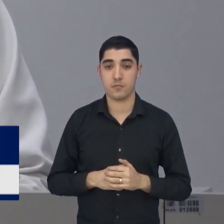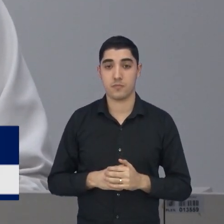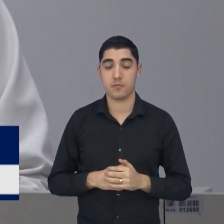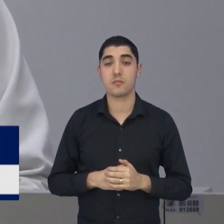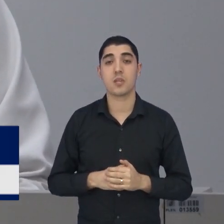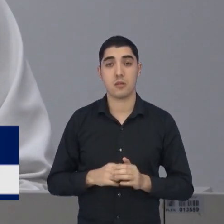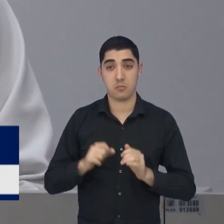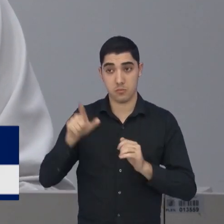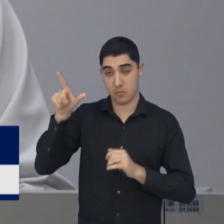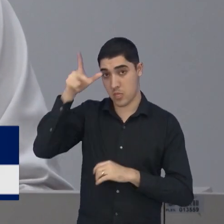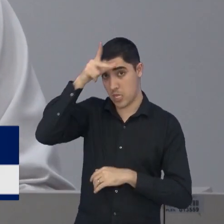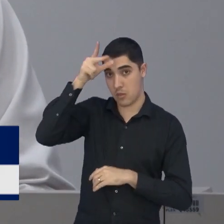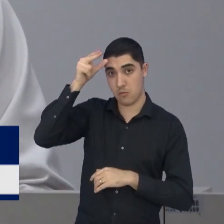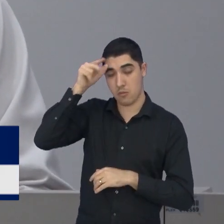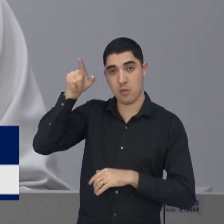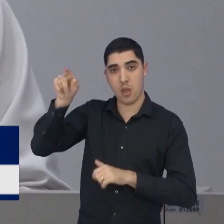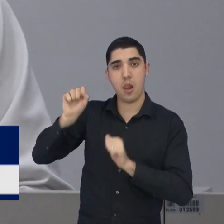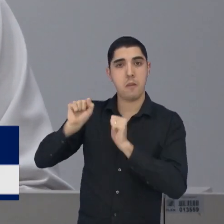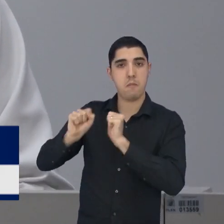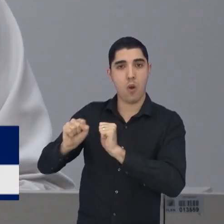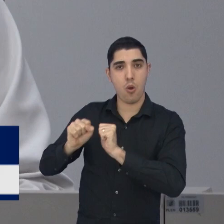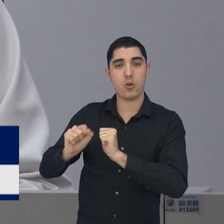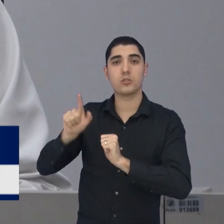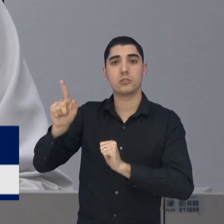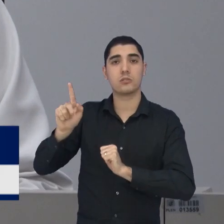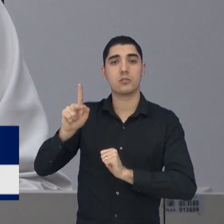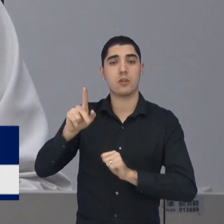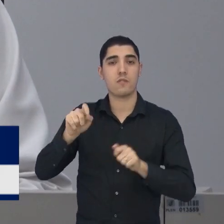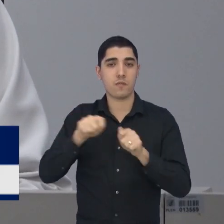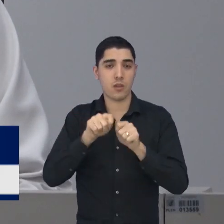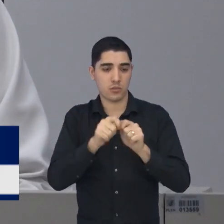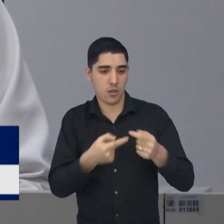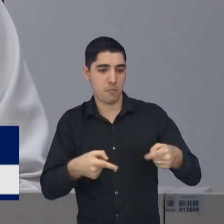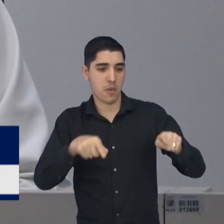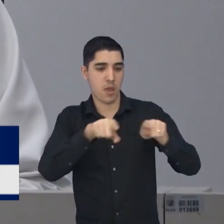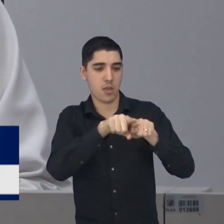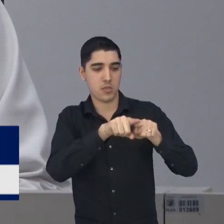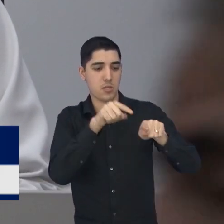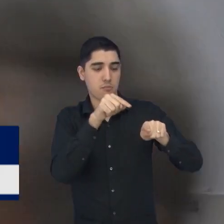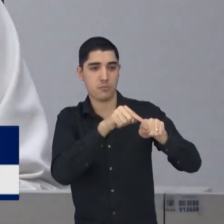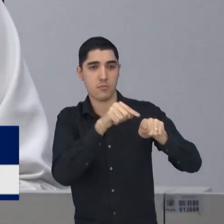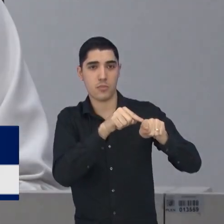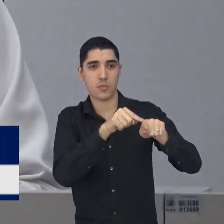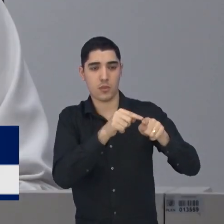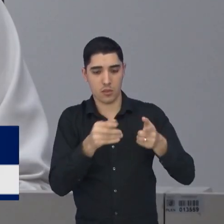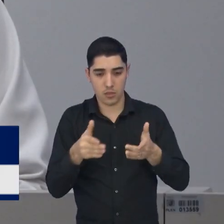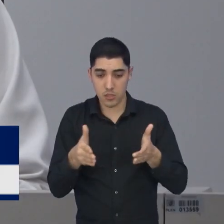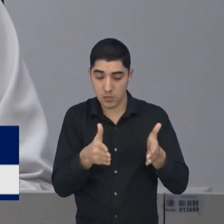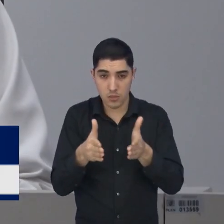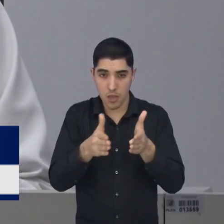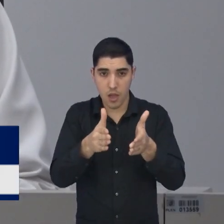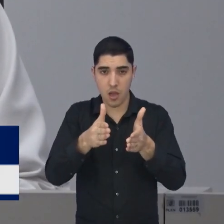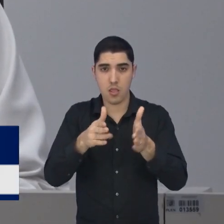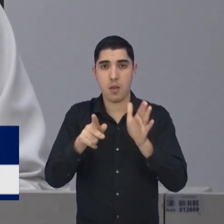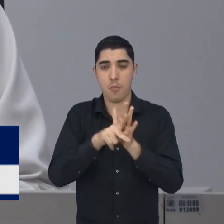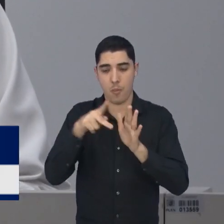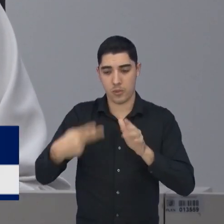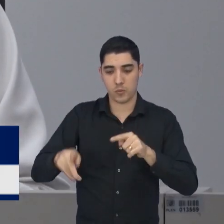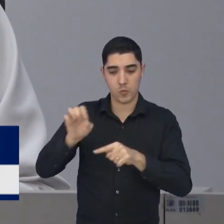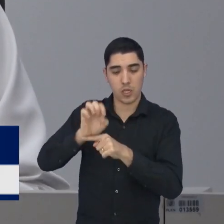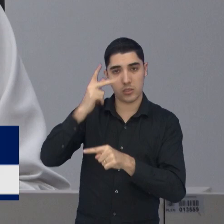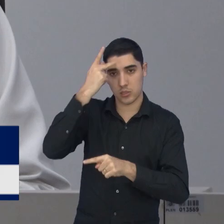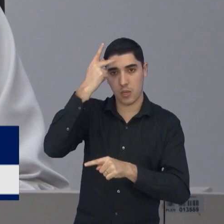Autoriza o Poder Executivo Municipal a firmar convênio com o Departamento de Estradas de Rodagem do Estado de São